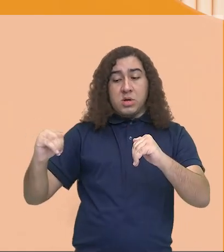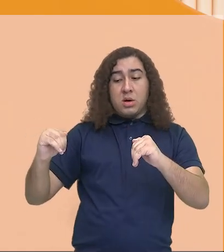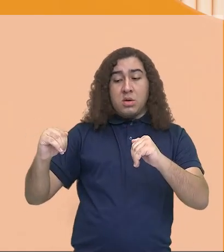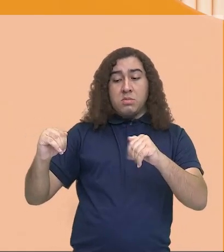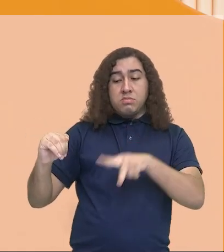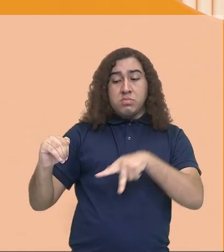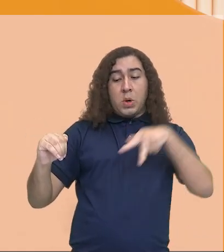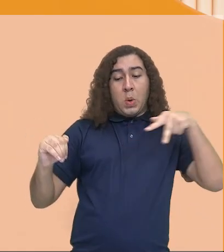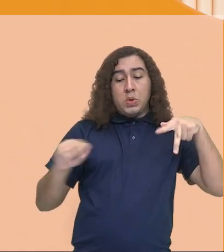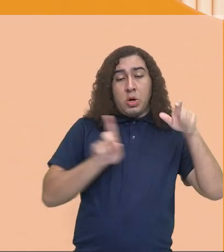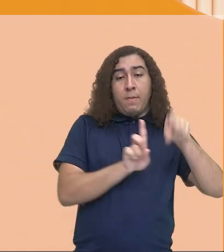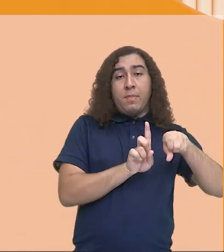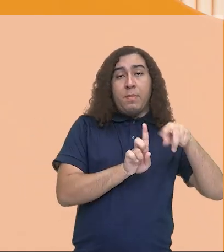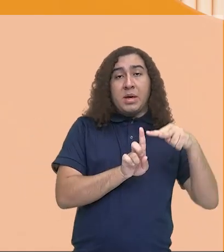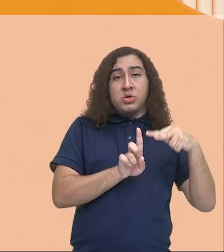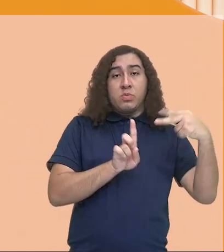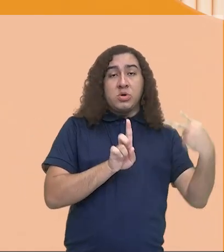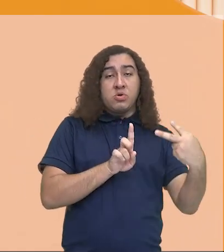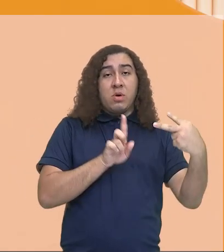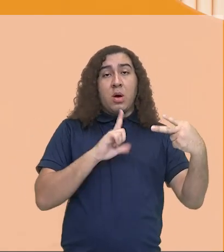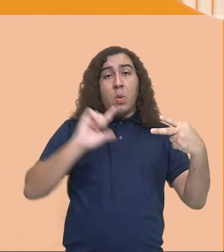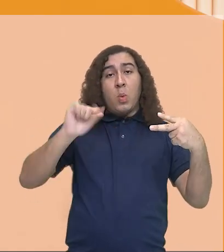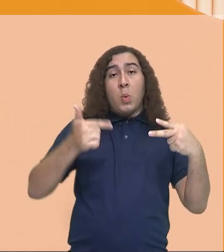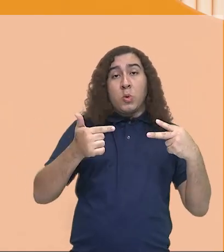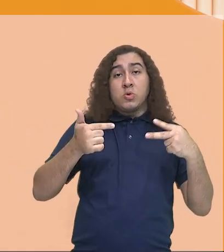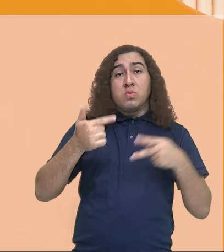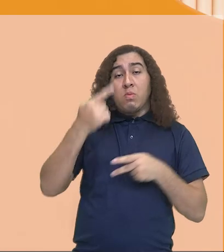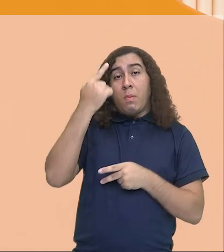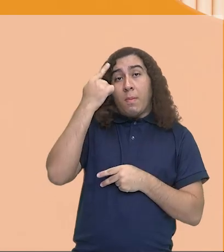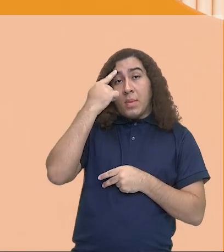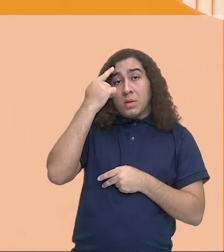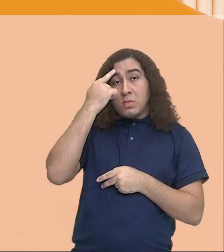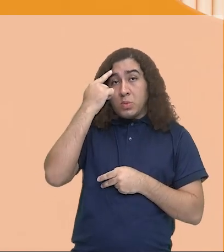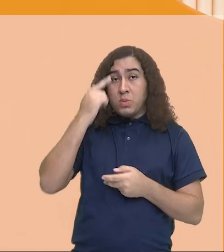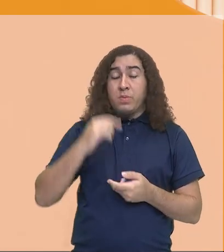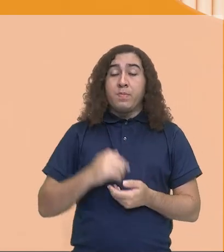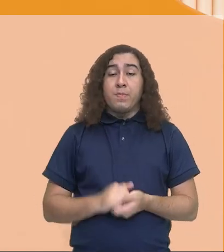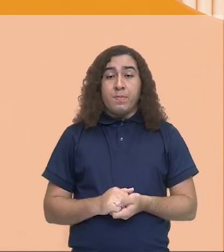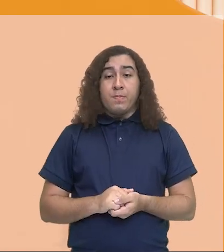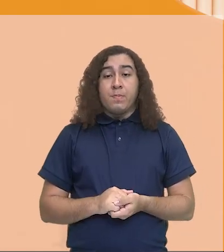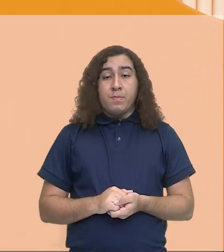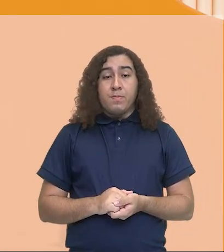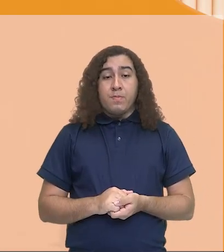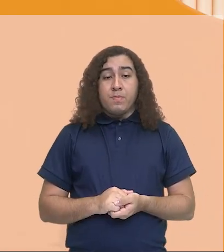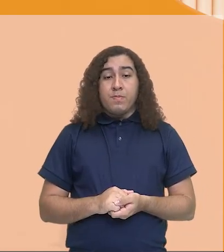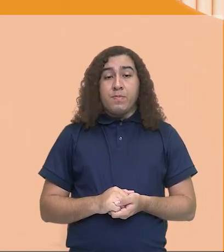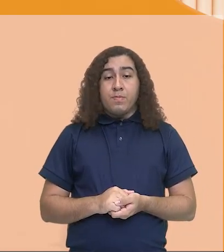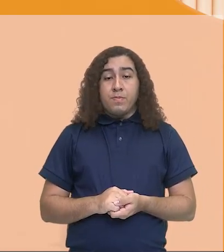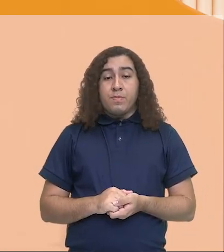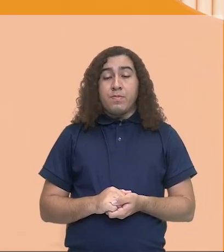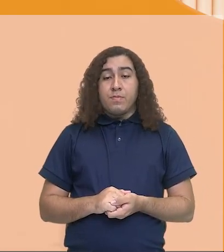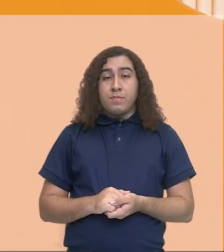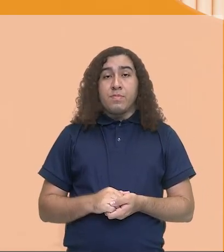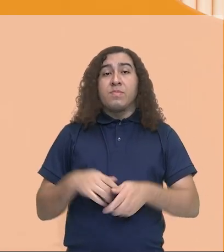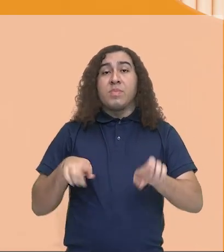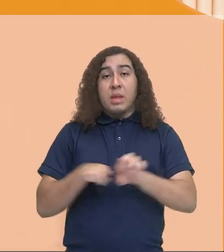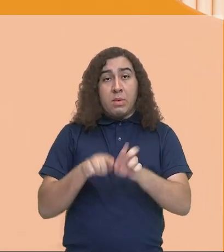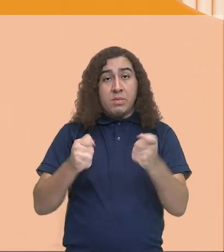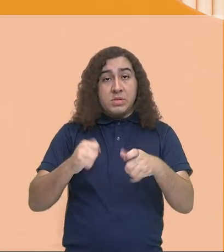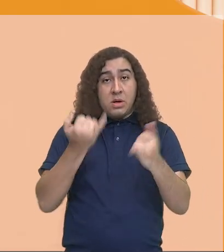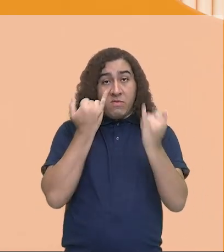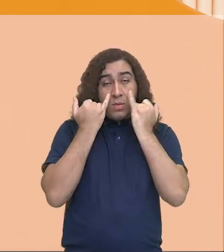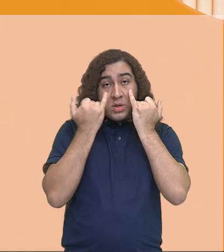e pensar do ponto de vista alternativo. Anotem também este